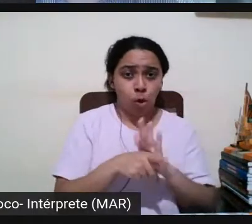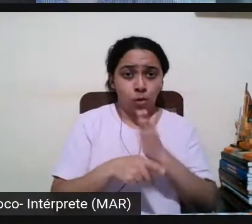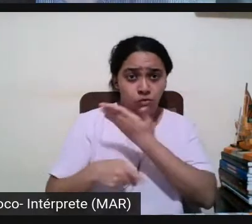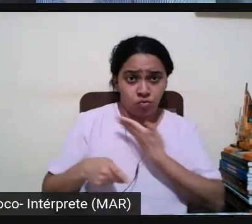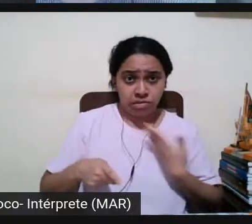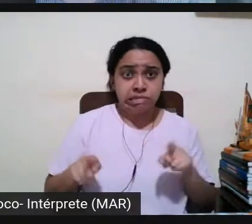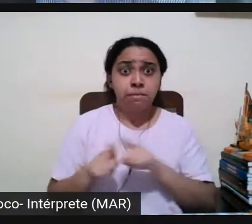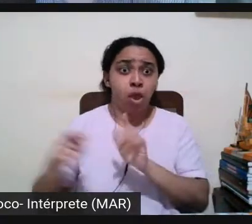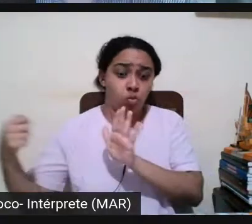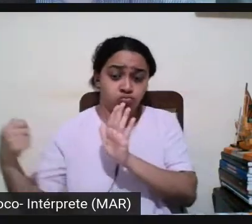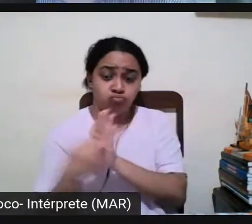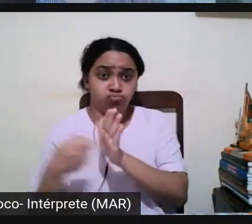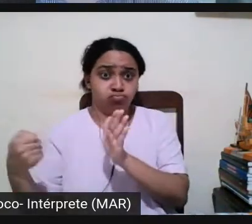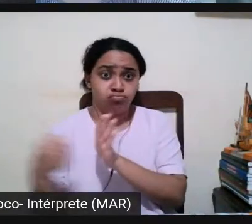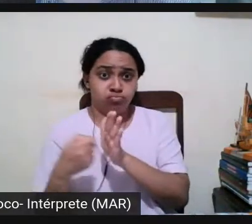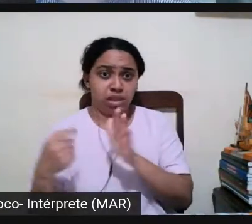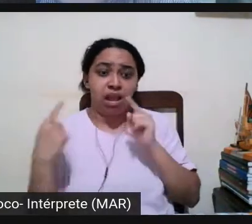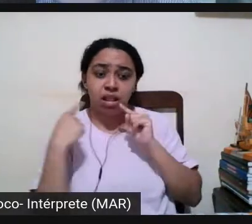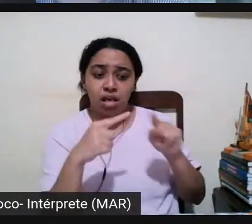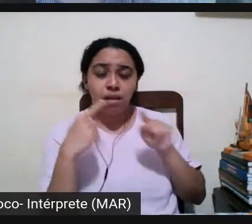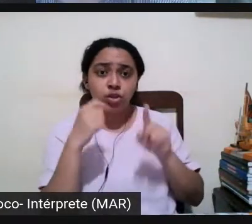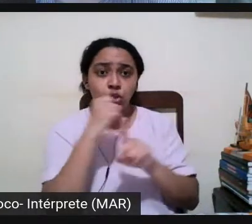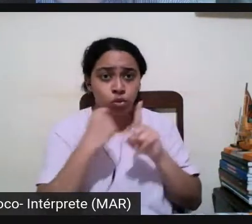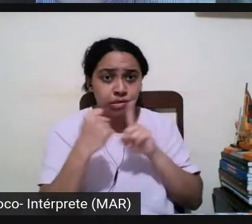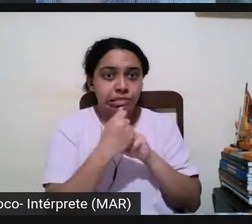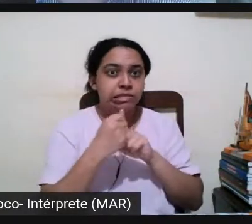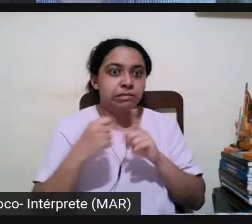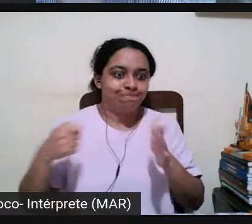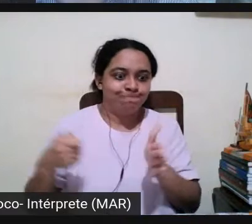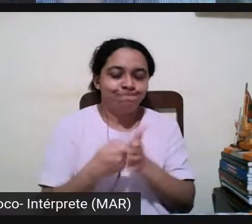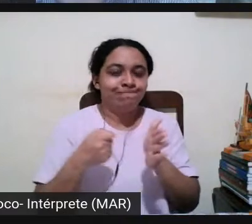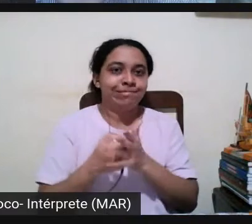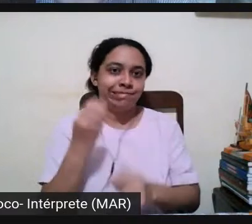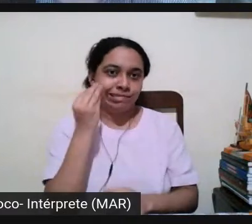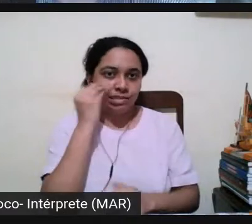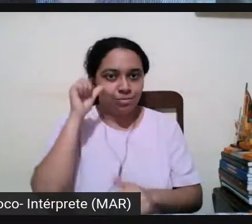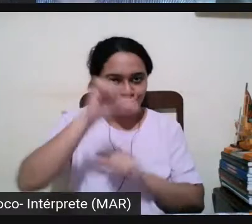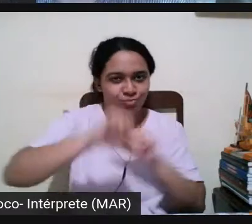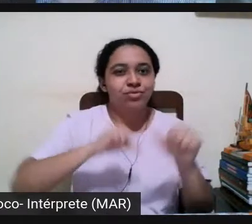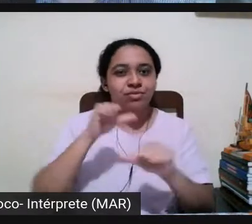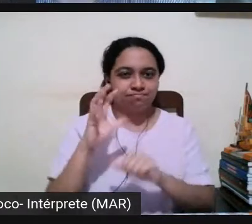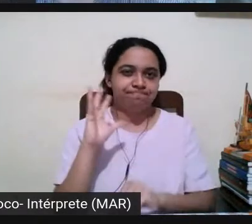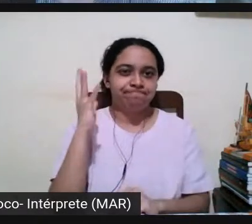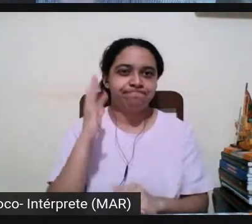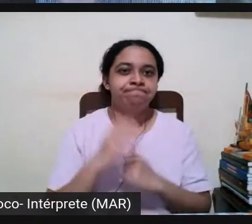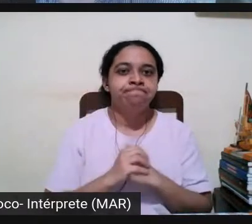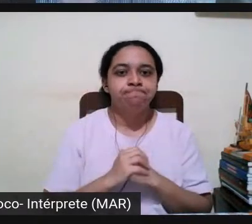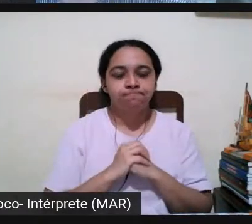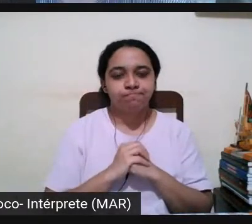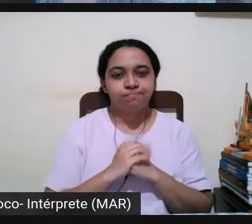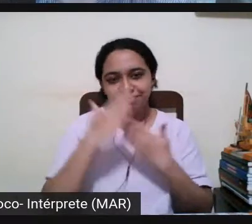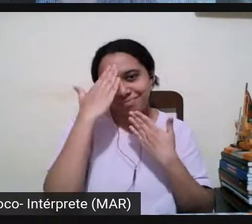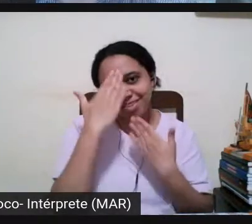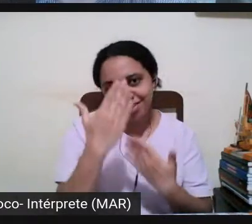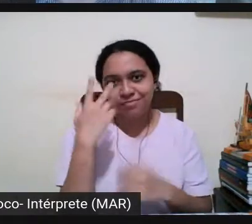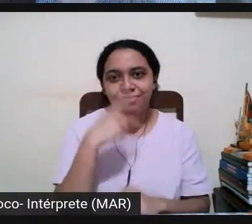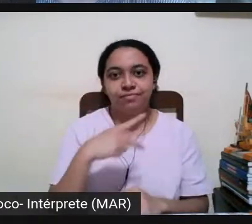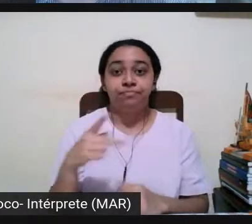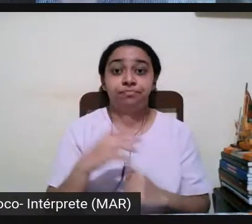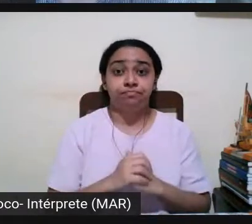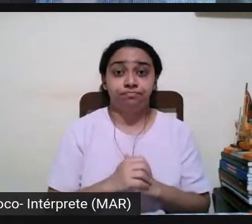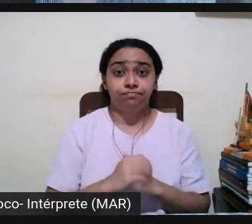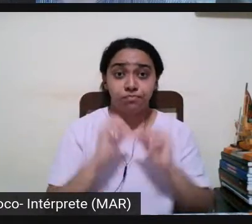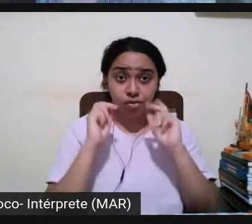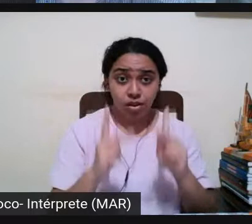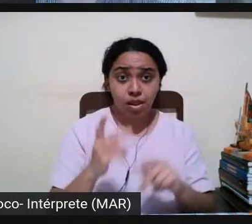por um lado dando essa força para essas mudanças Ok obrigado seção 1 um ok para